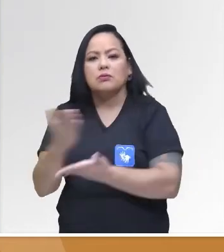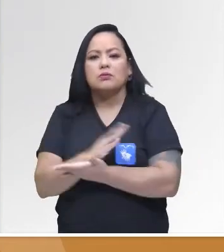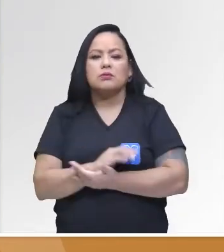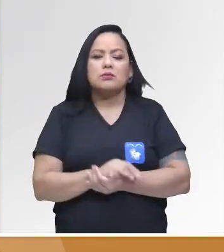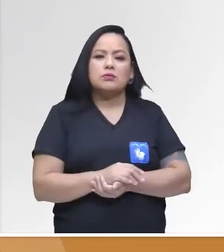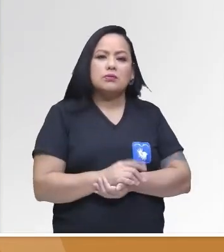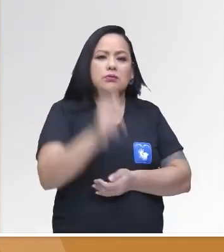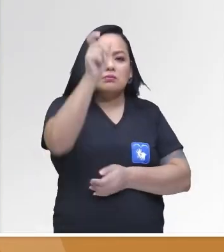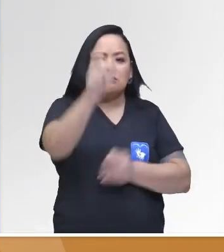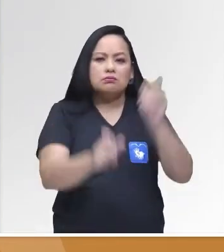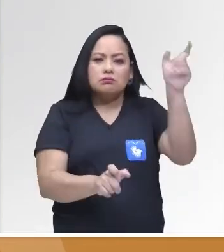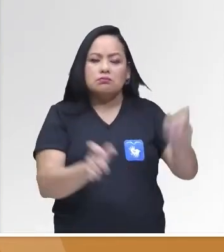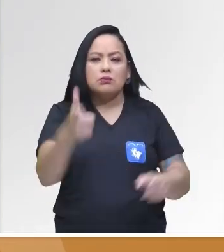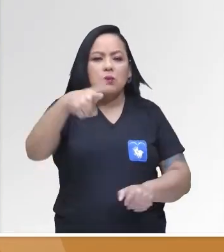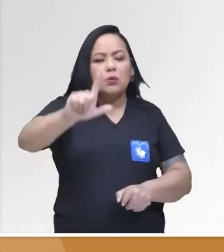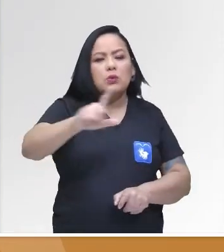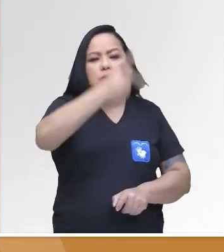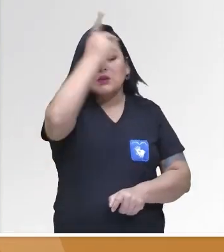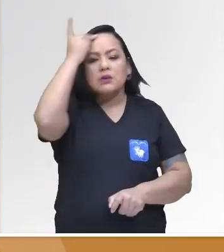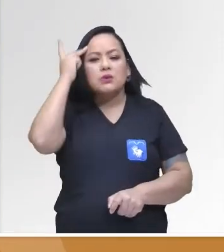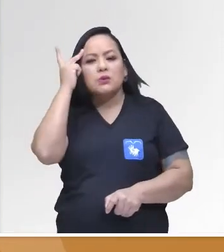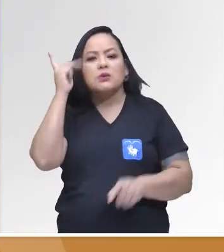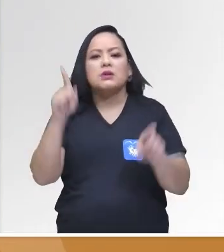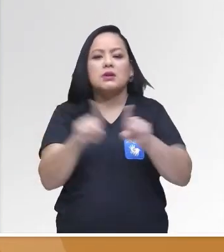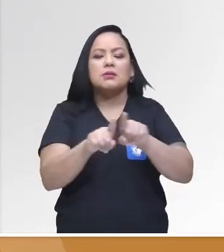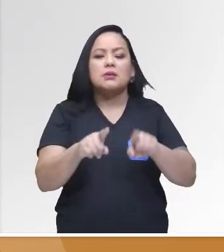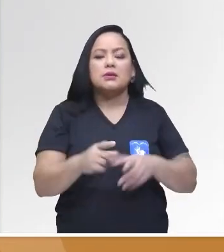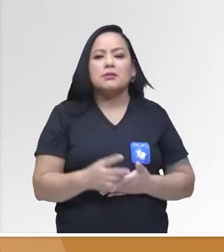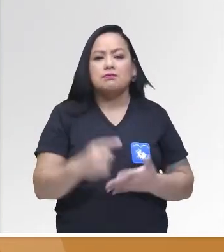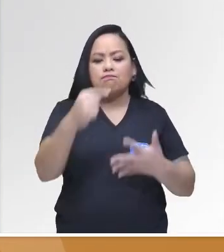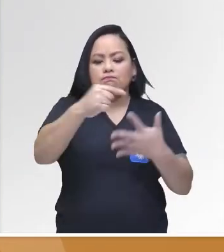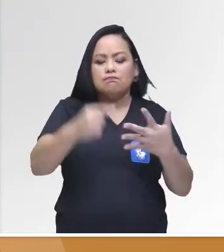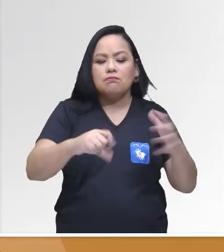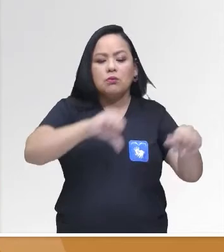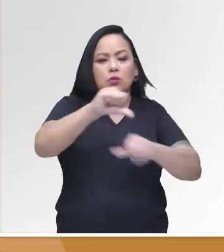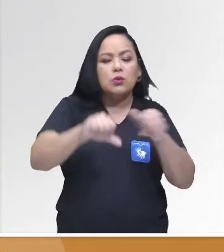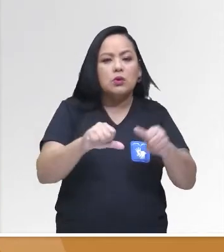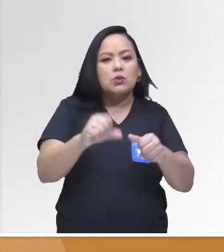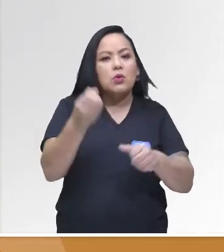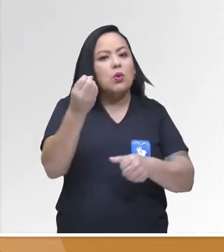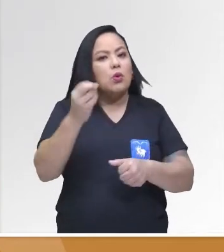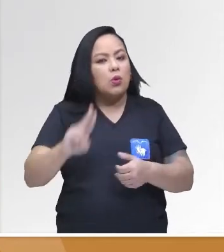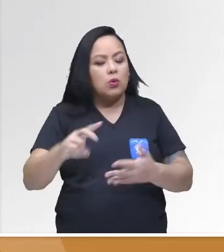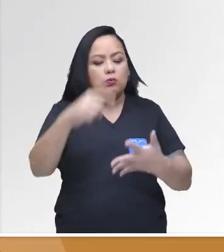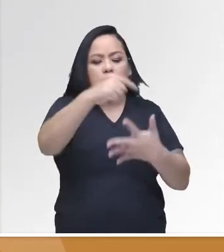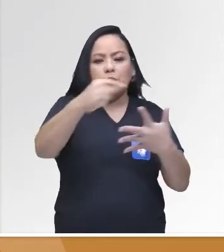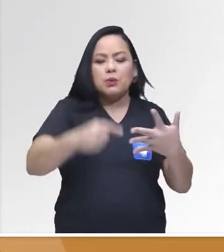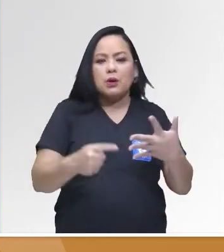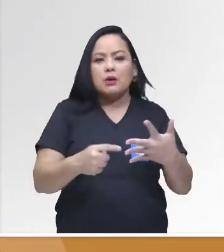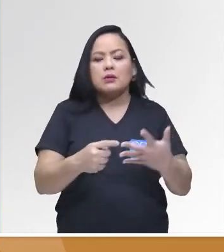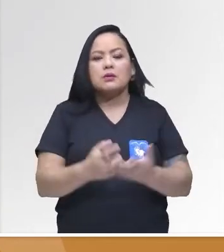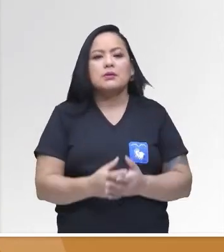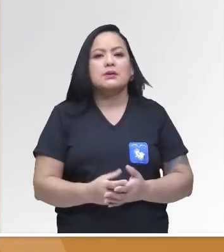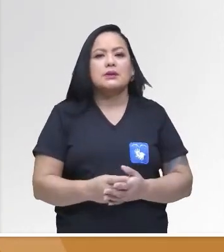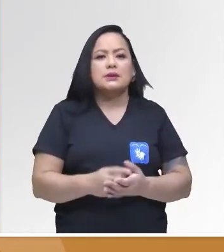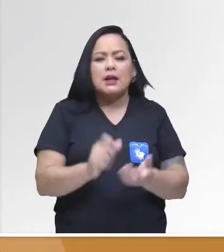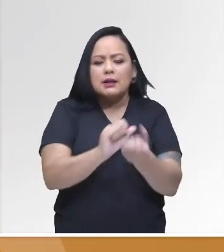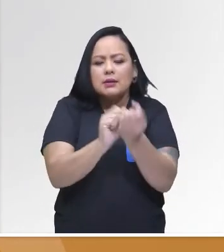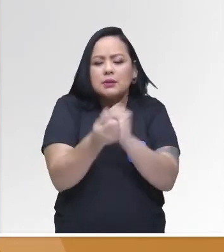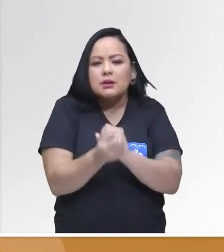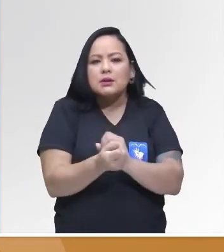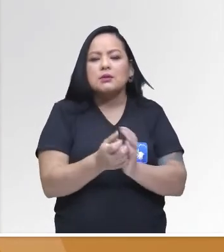outras pessoas, em alguns pontos mudando e em outros pontos mudando, se